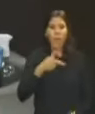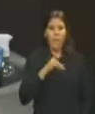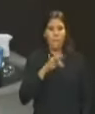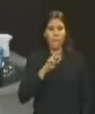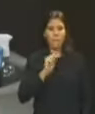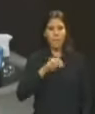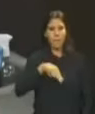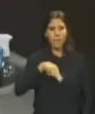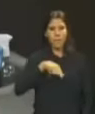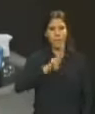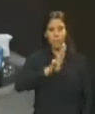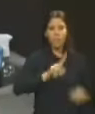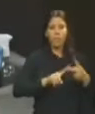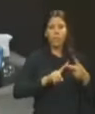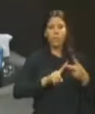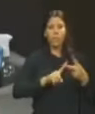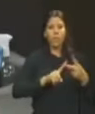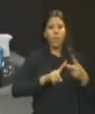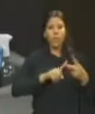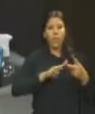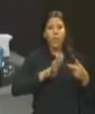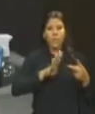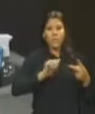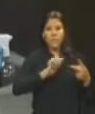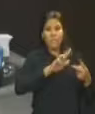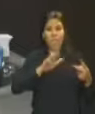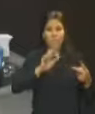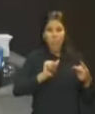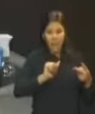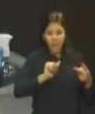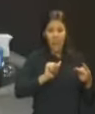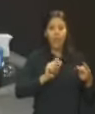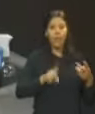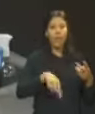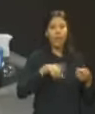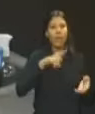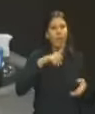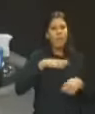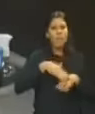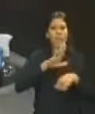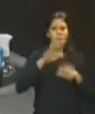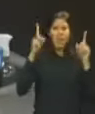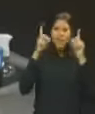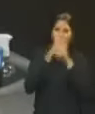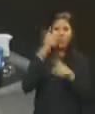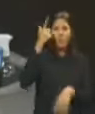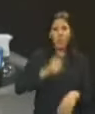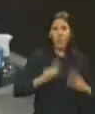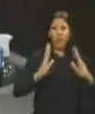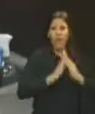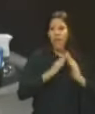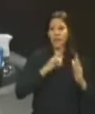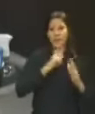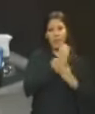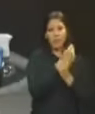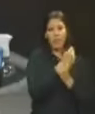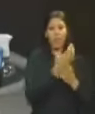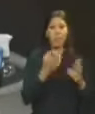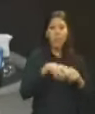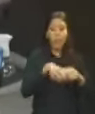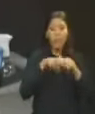o senhor sabe hoje como está muito mais difícil, inclusive, ter a segurança do teto. Por isso eu queria